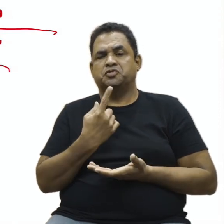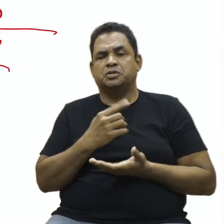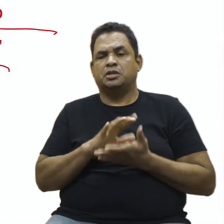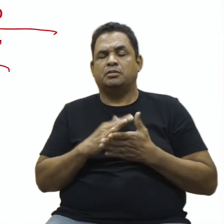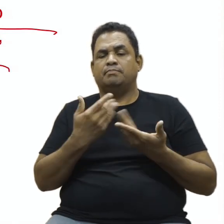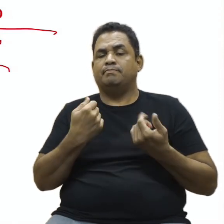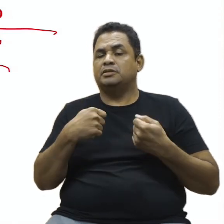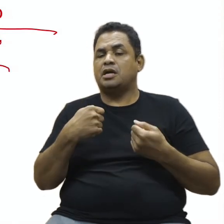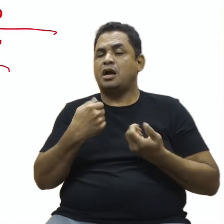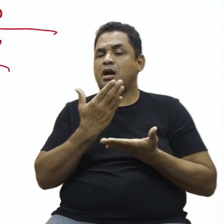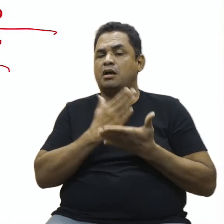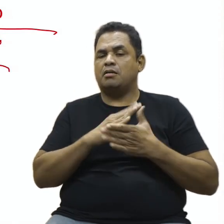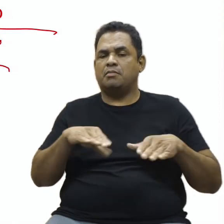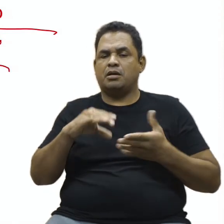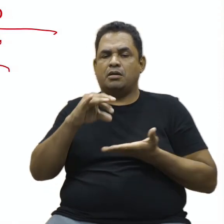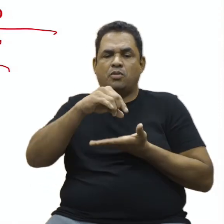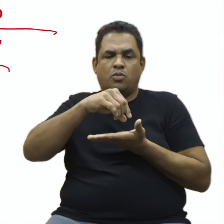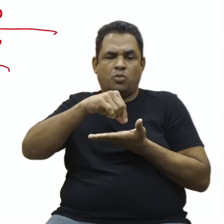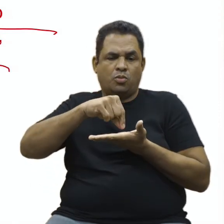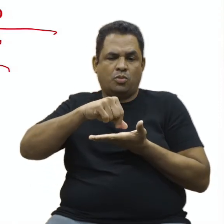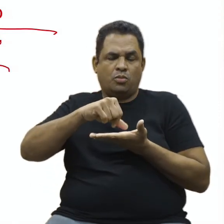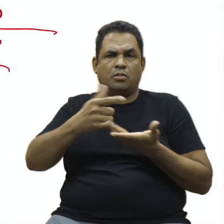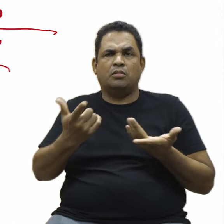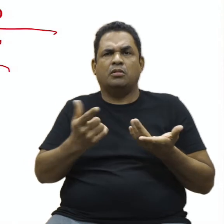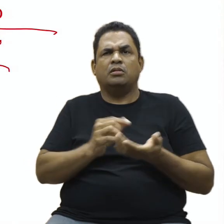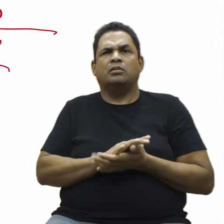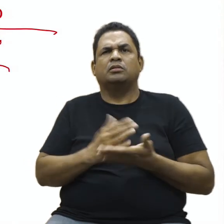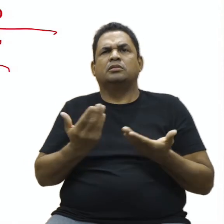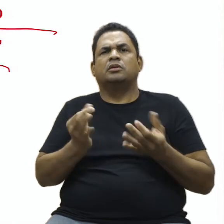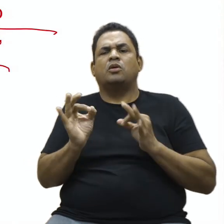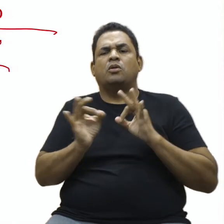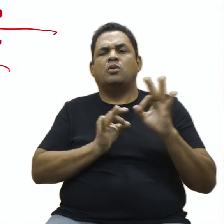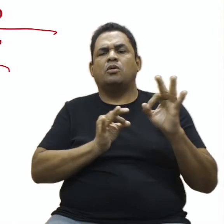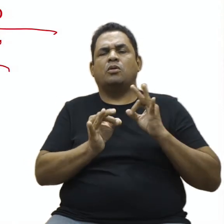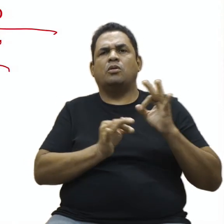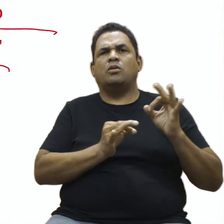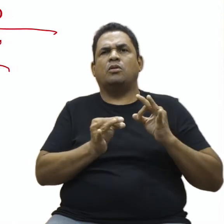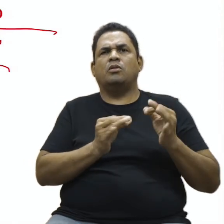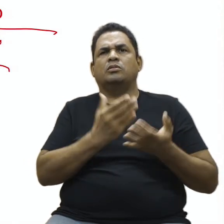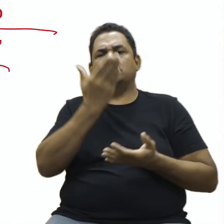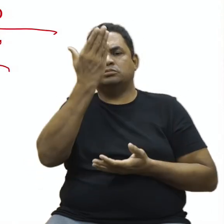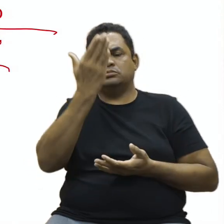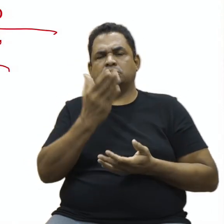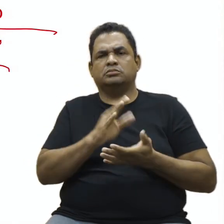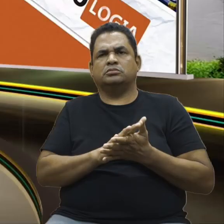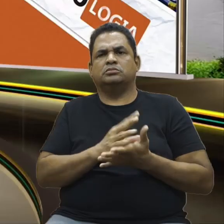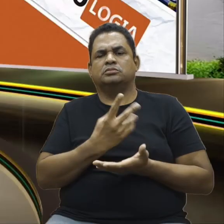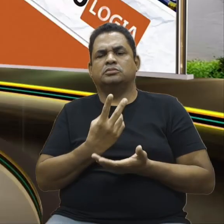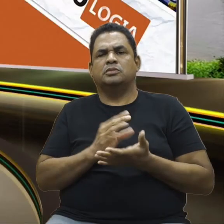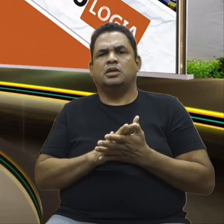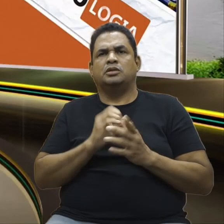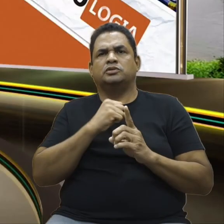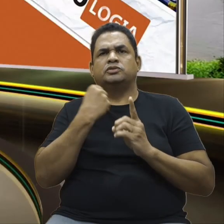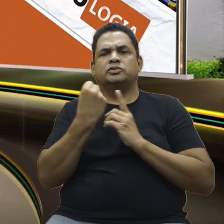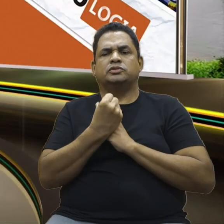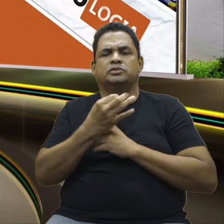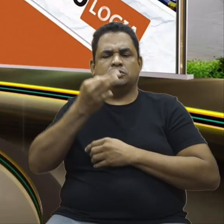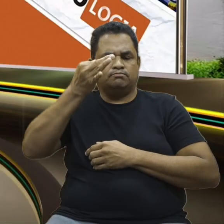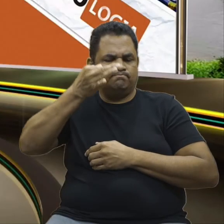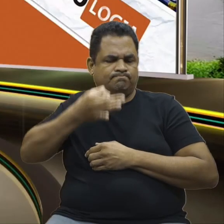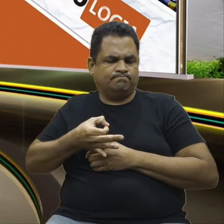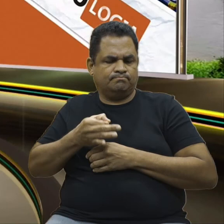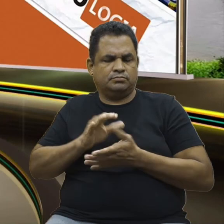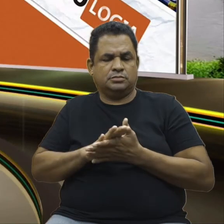ideia que Friedrich Engels e Marx construíram, né, de uma sociedade justa. Se é certo ou